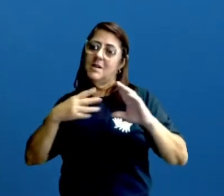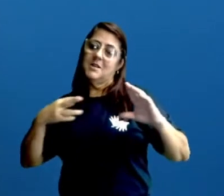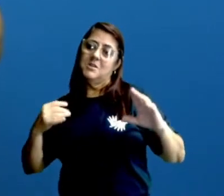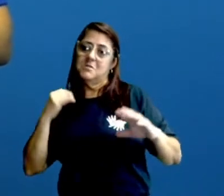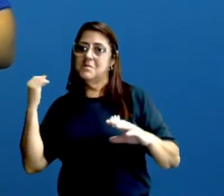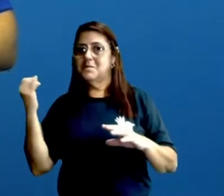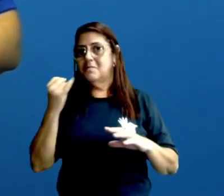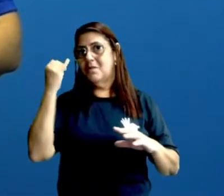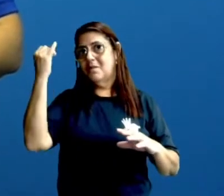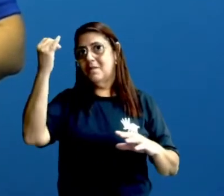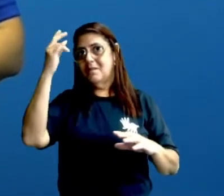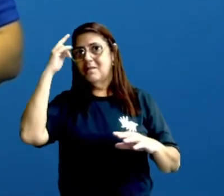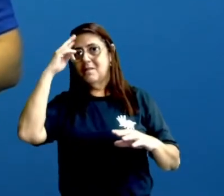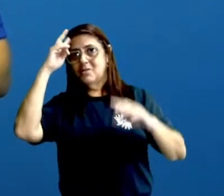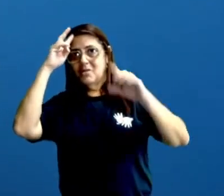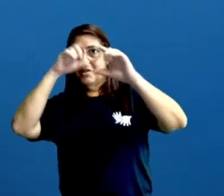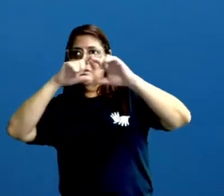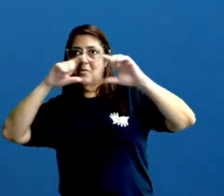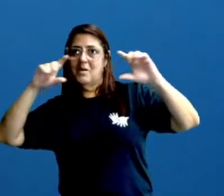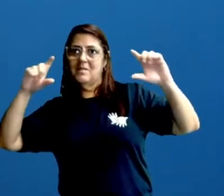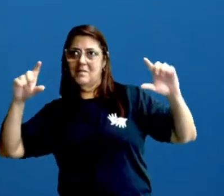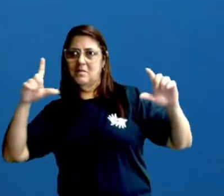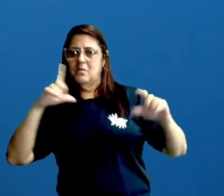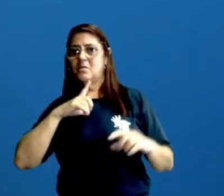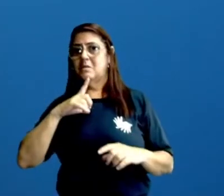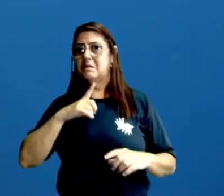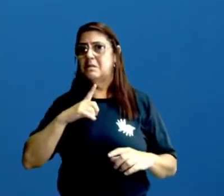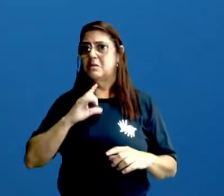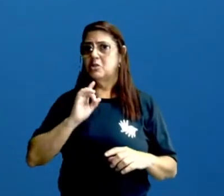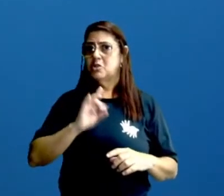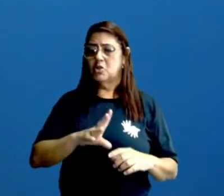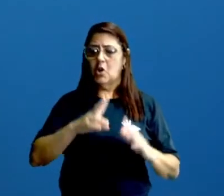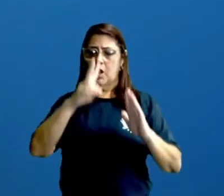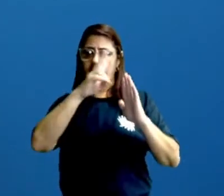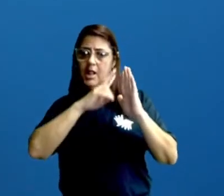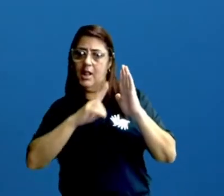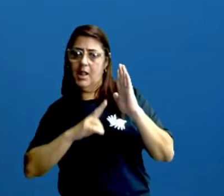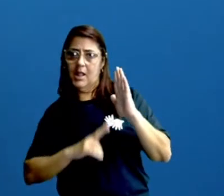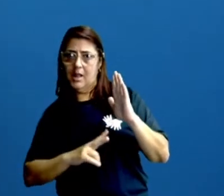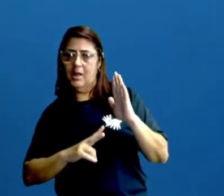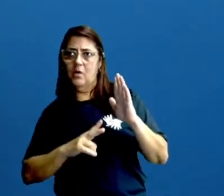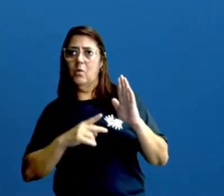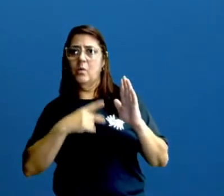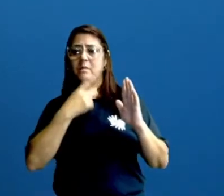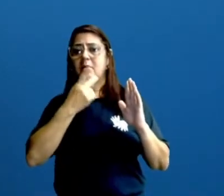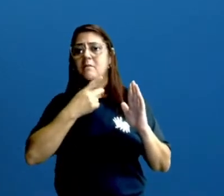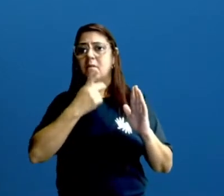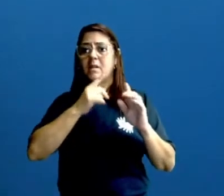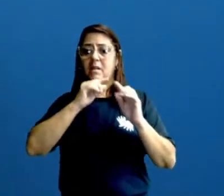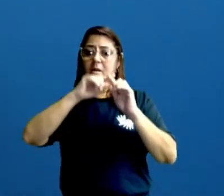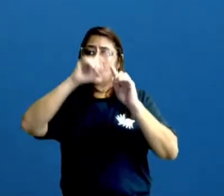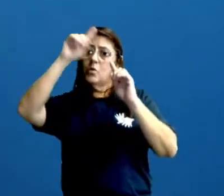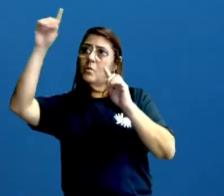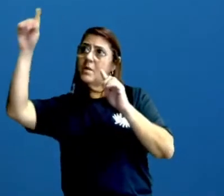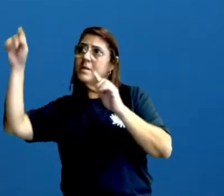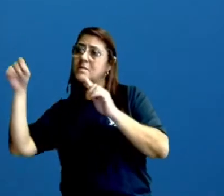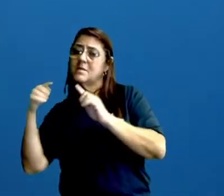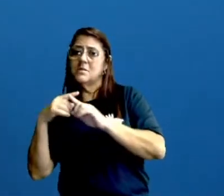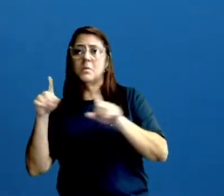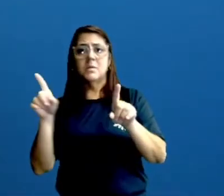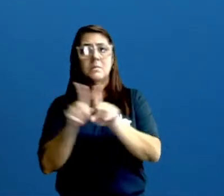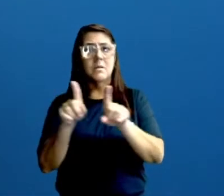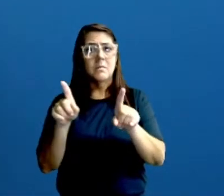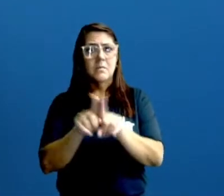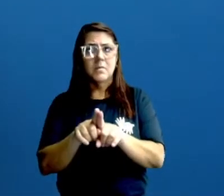mais importantes da história em quadrinhos. A gente tem que não apenas ler o que está falando no balãozinho, mas